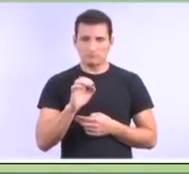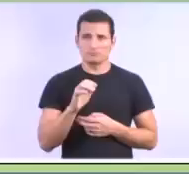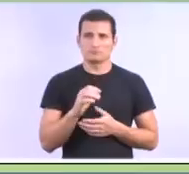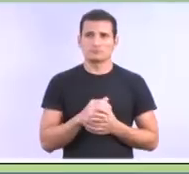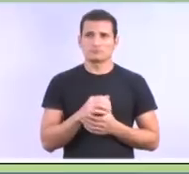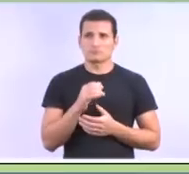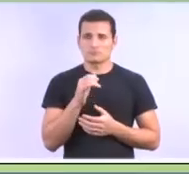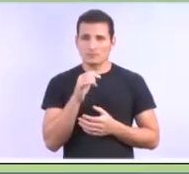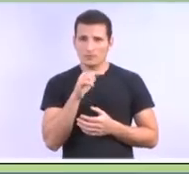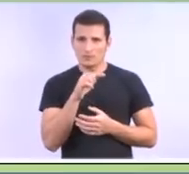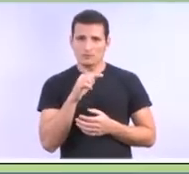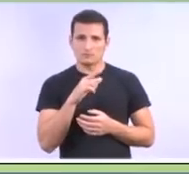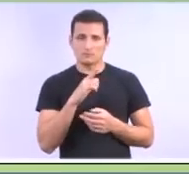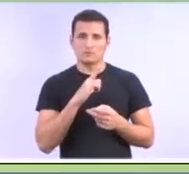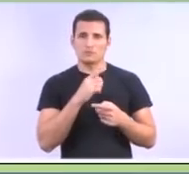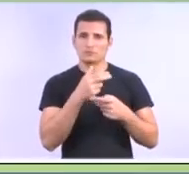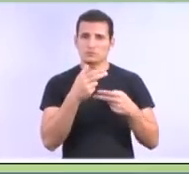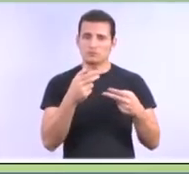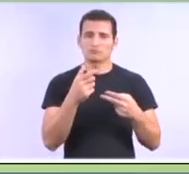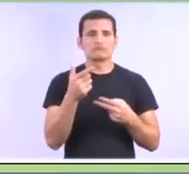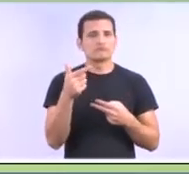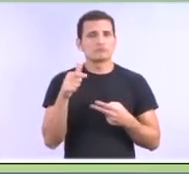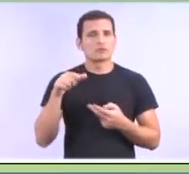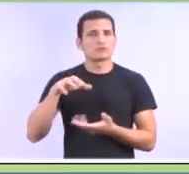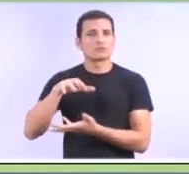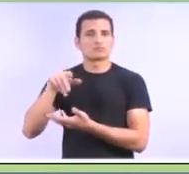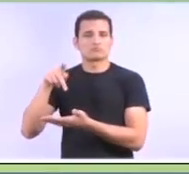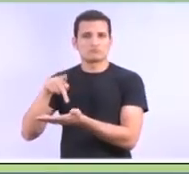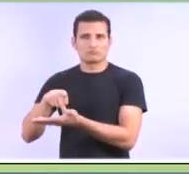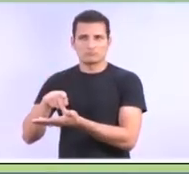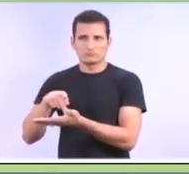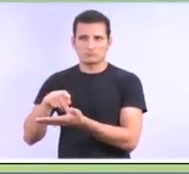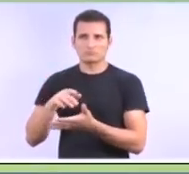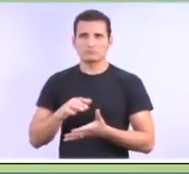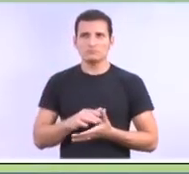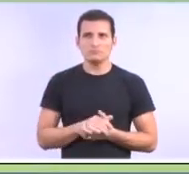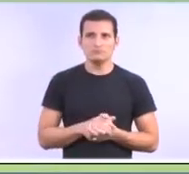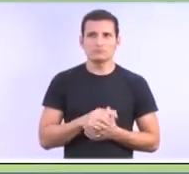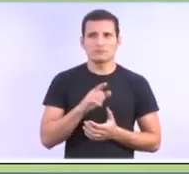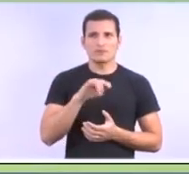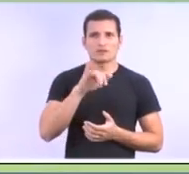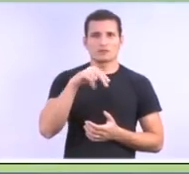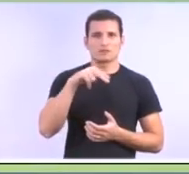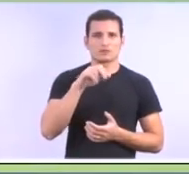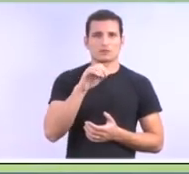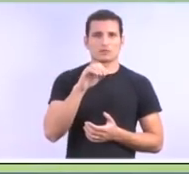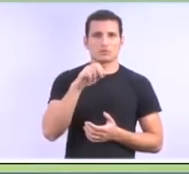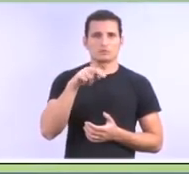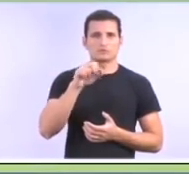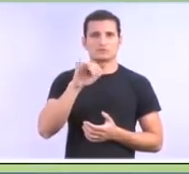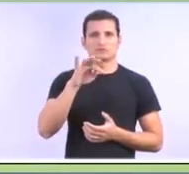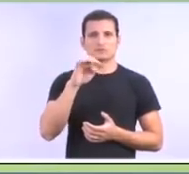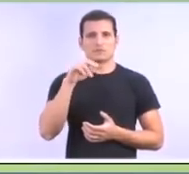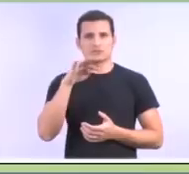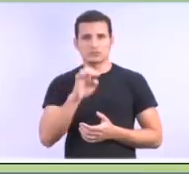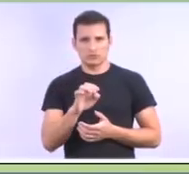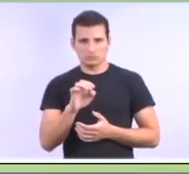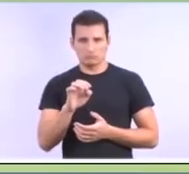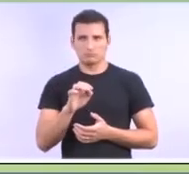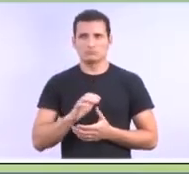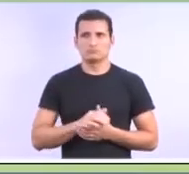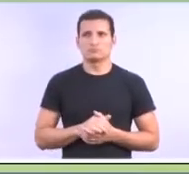define um objeto que não existe no mundo real. Quer dizer, ele é inconsistente com a